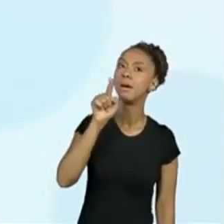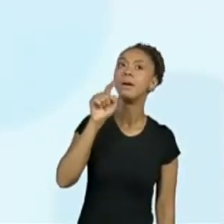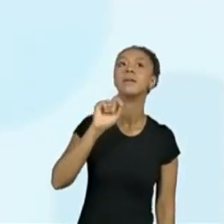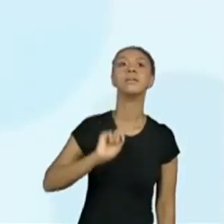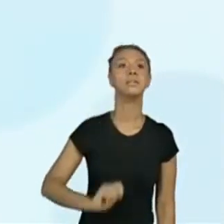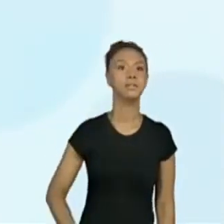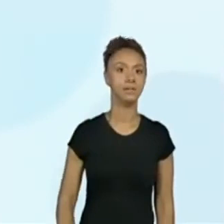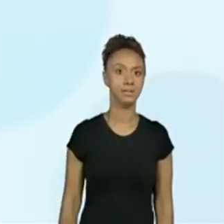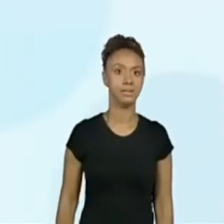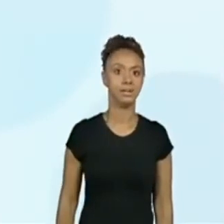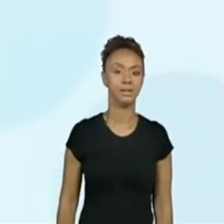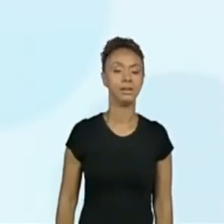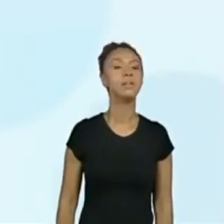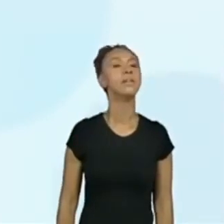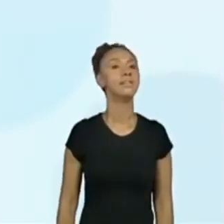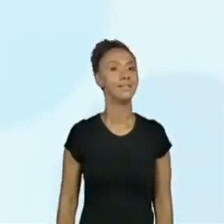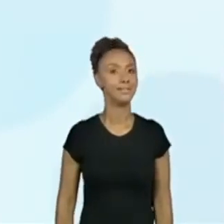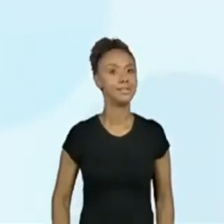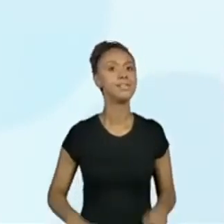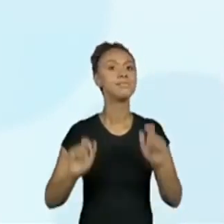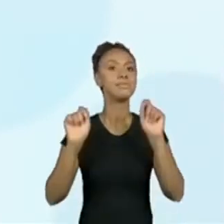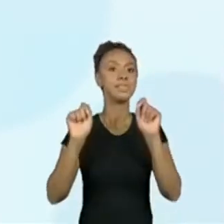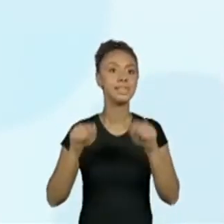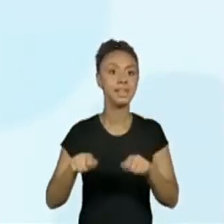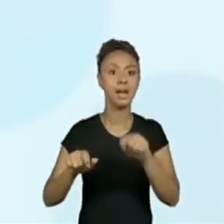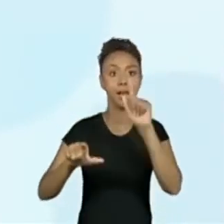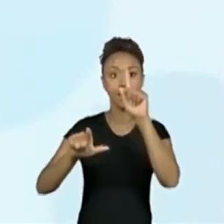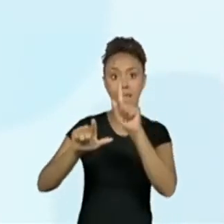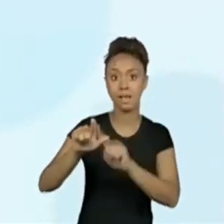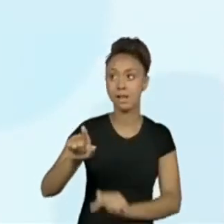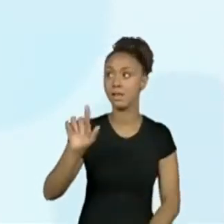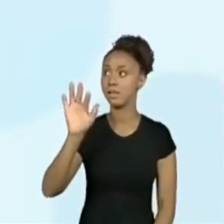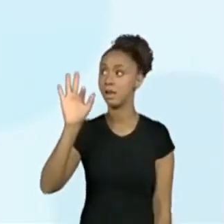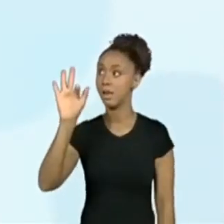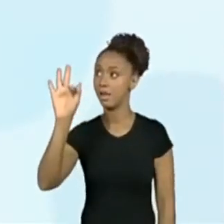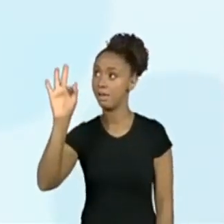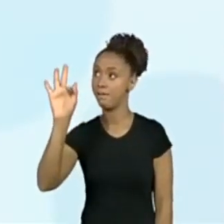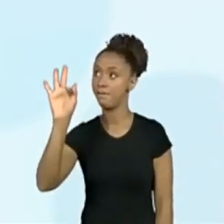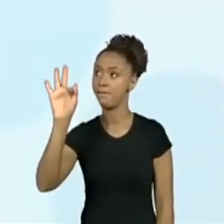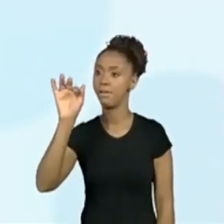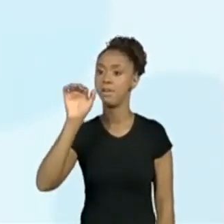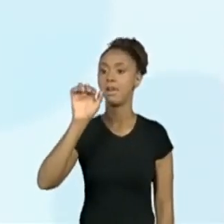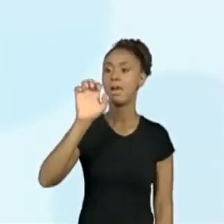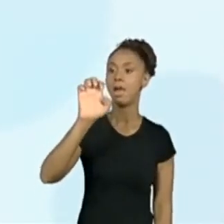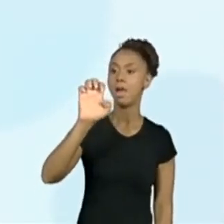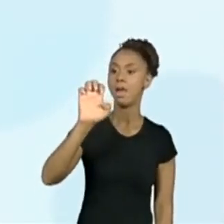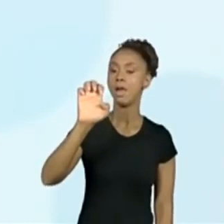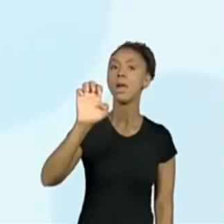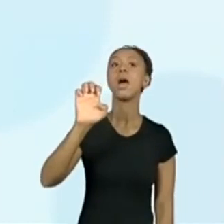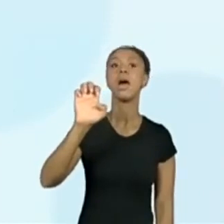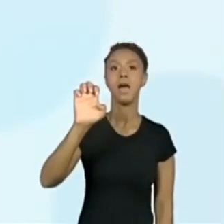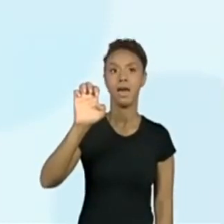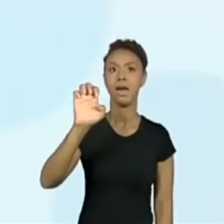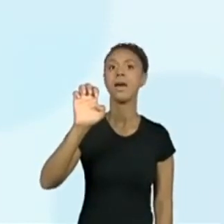Dida. Então, eu posso usar o F e o E... Para formar o Fé. Fé.